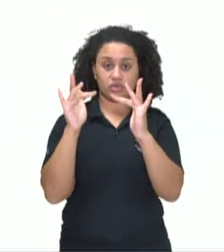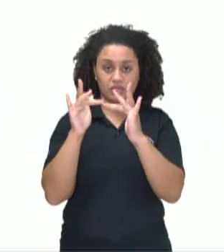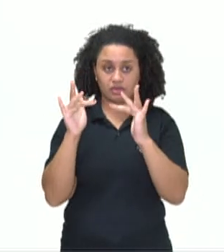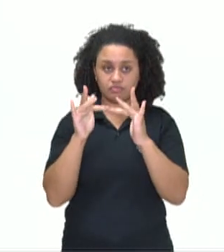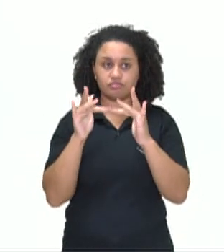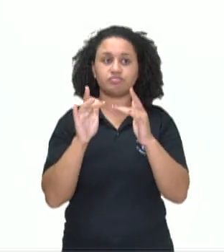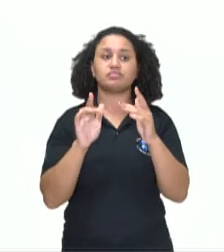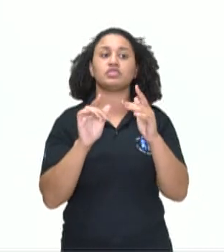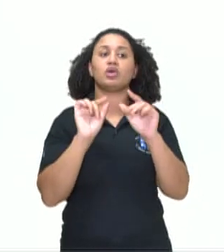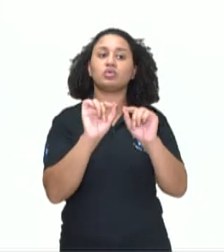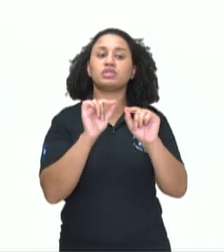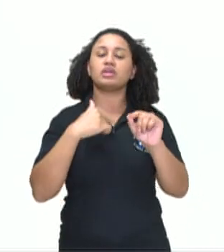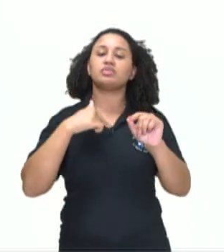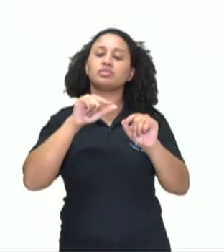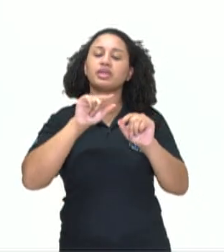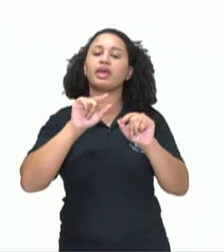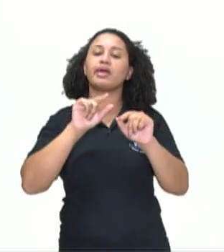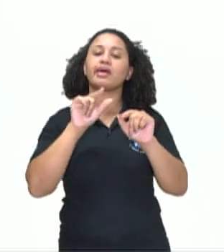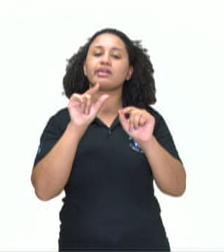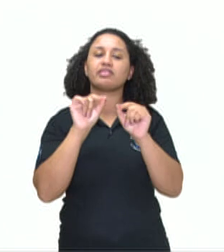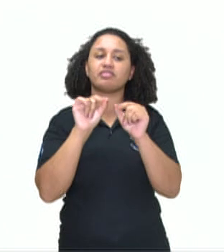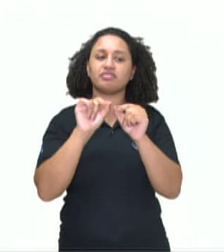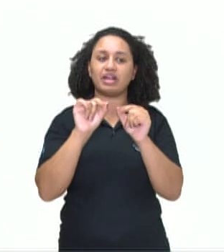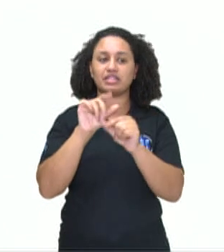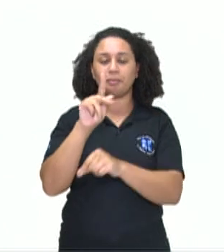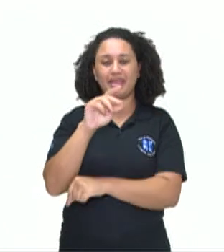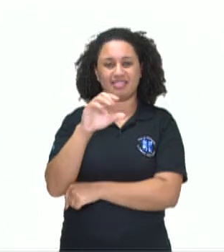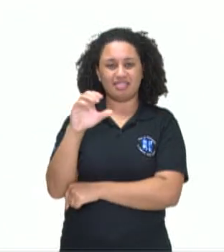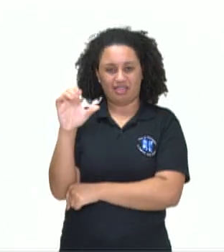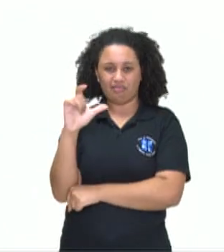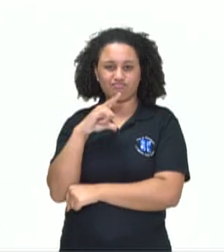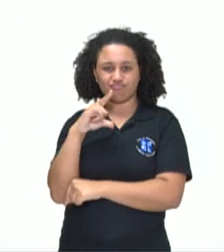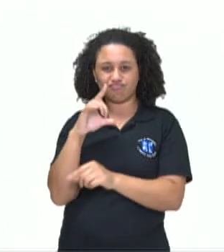aplicando o princípio da conservação da carga elétrica, o PCC.